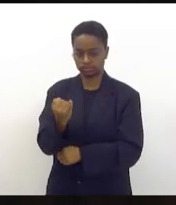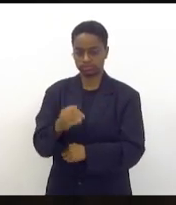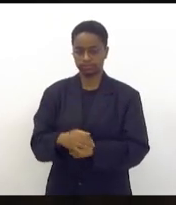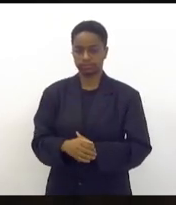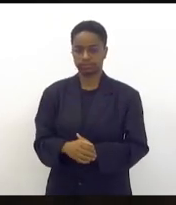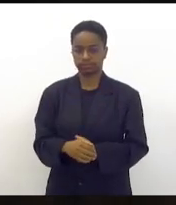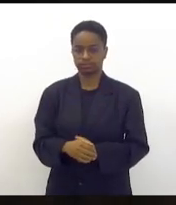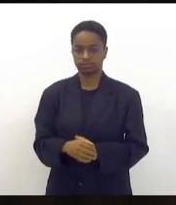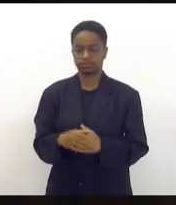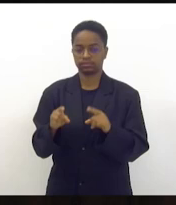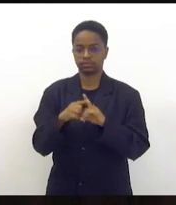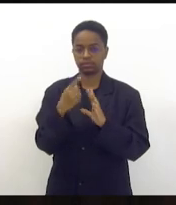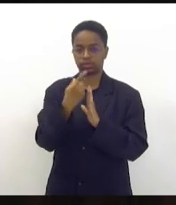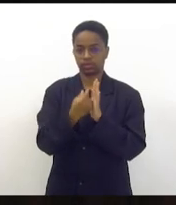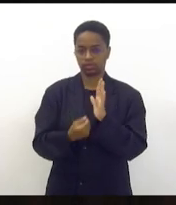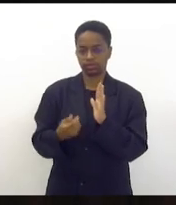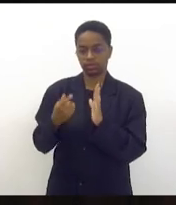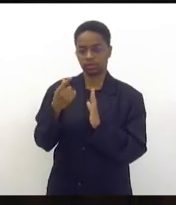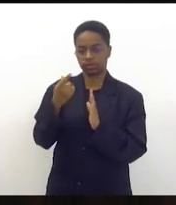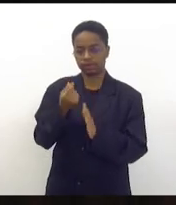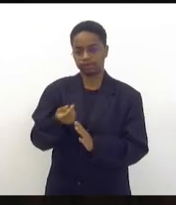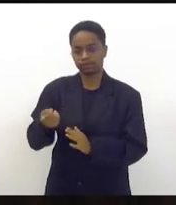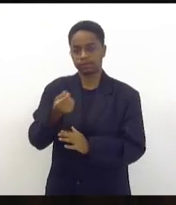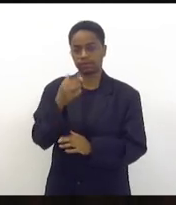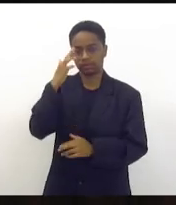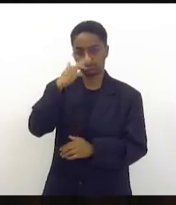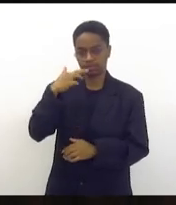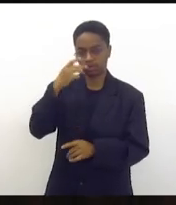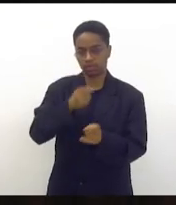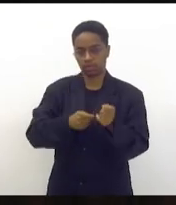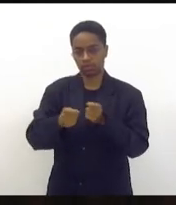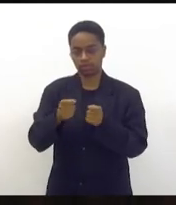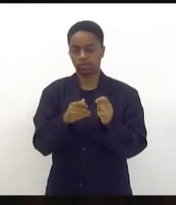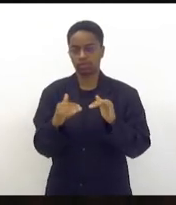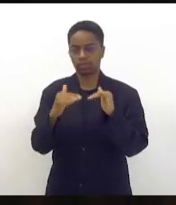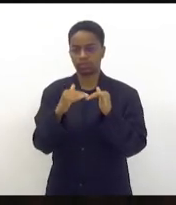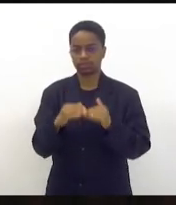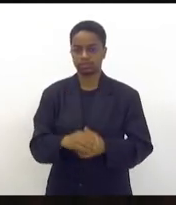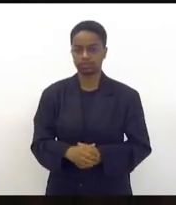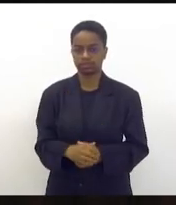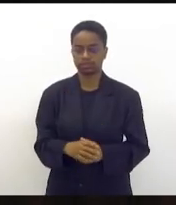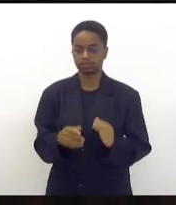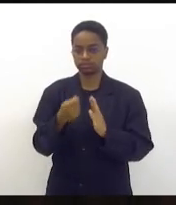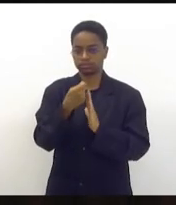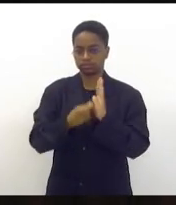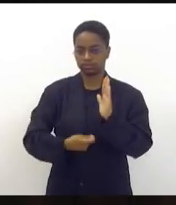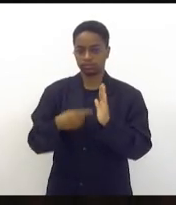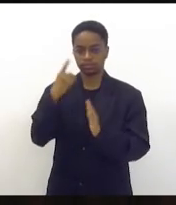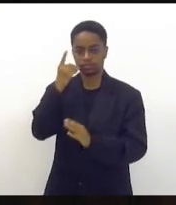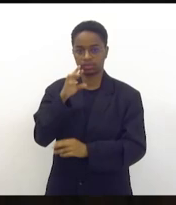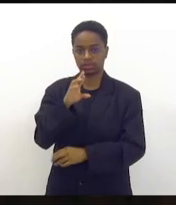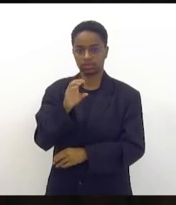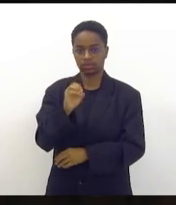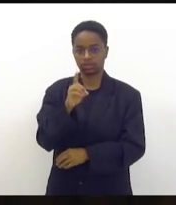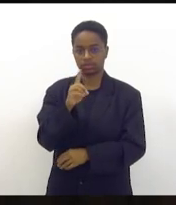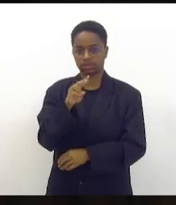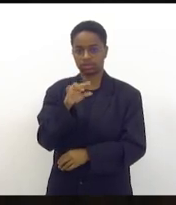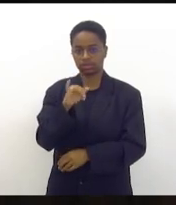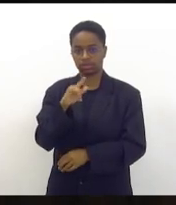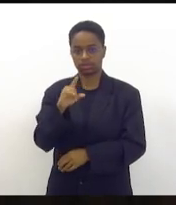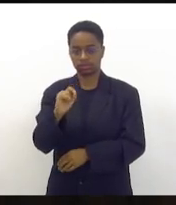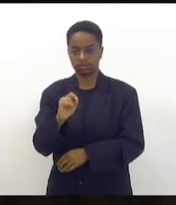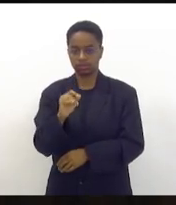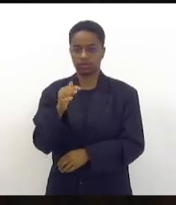Justiça e de orçamento, finanças, fiscalização financeira e controle favorável. Relatores, deputados Rodrigo Amorim,